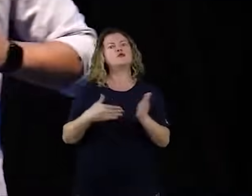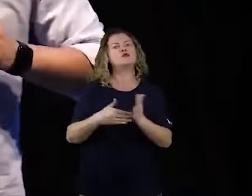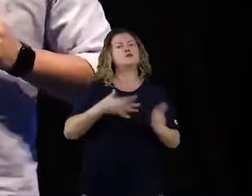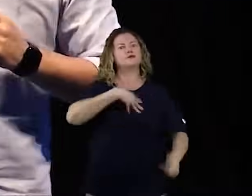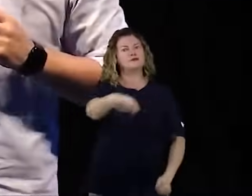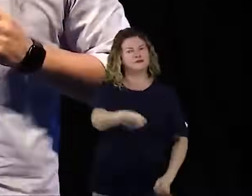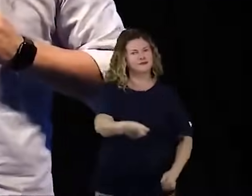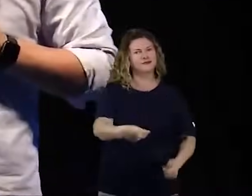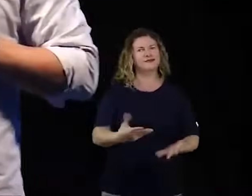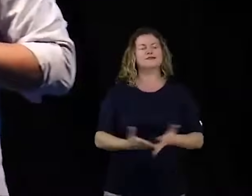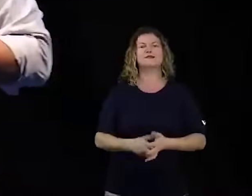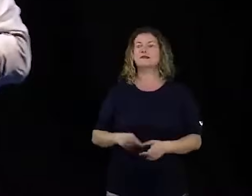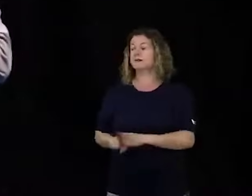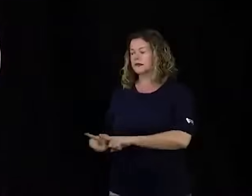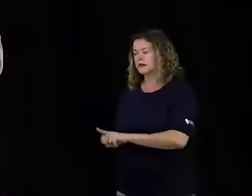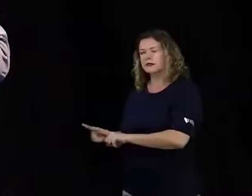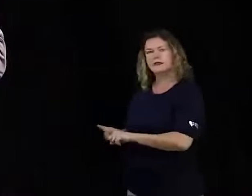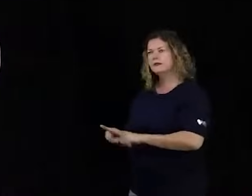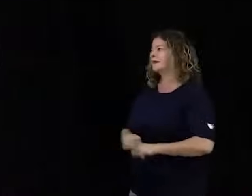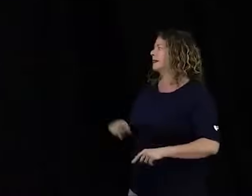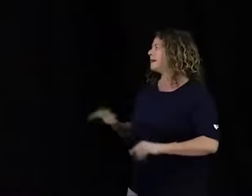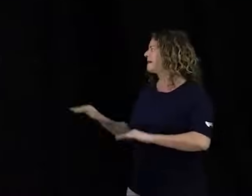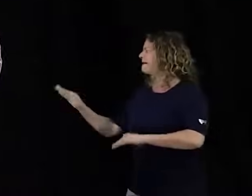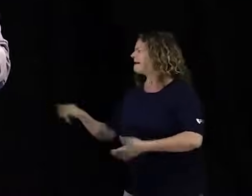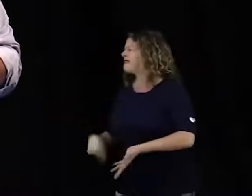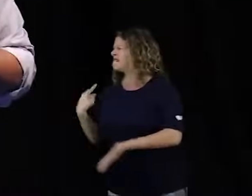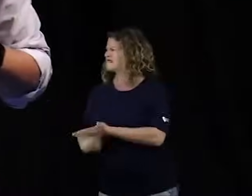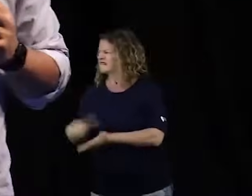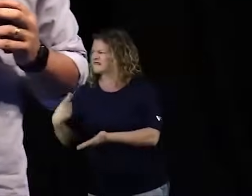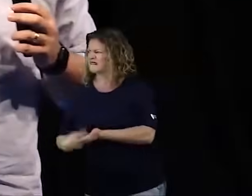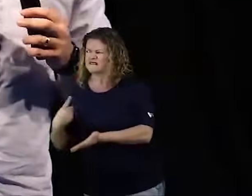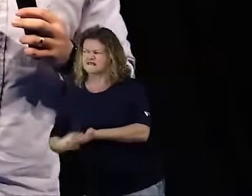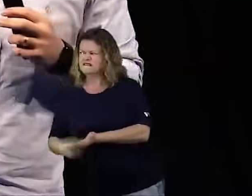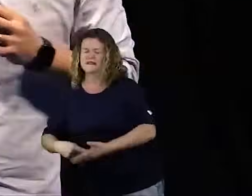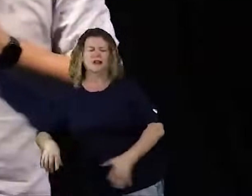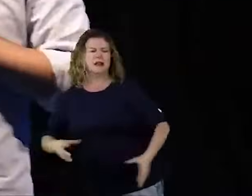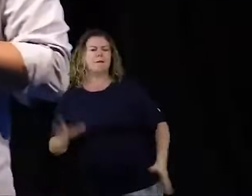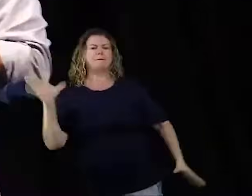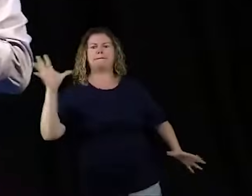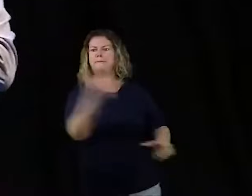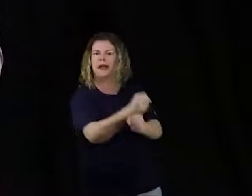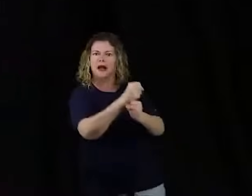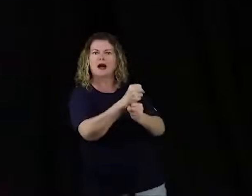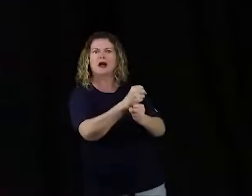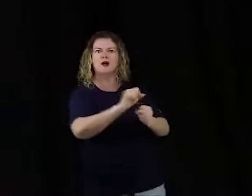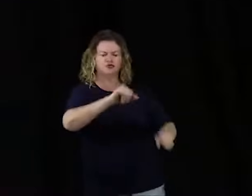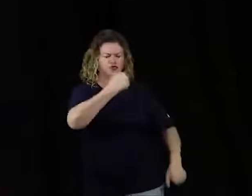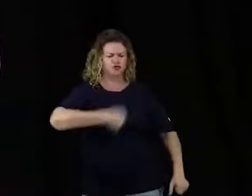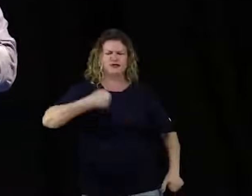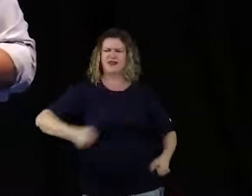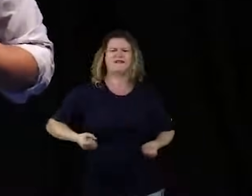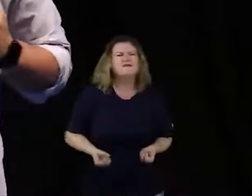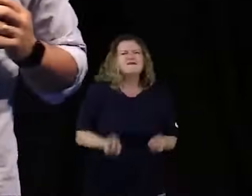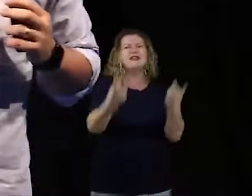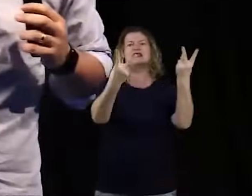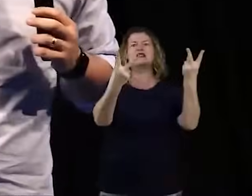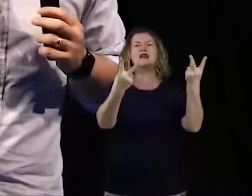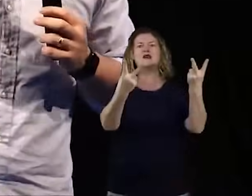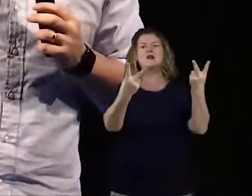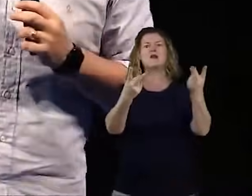pai vendem José e José Então e e recebem dinheiro recebem